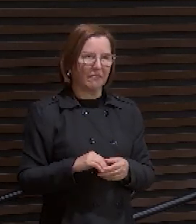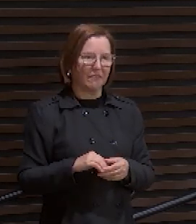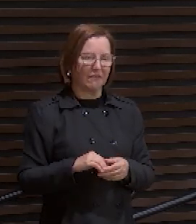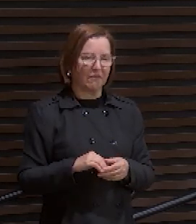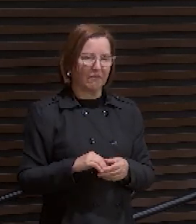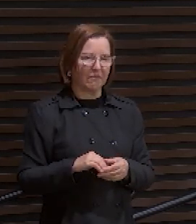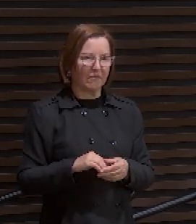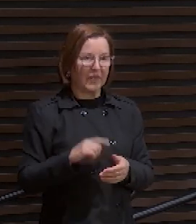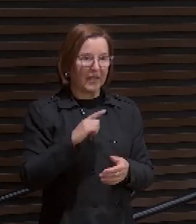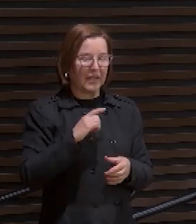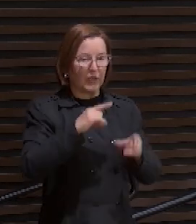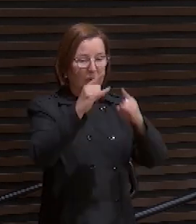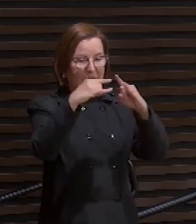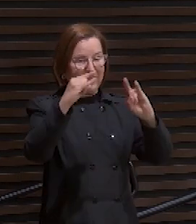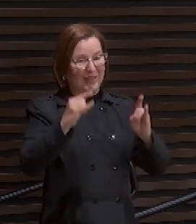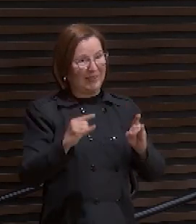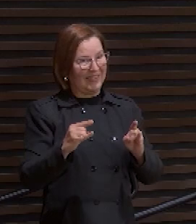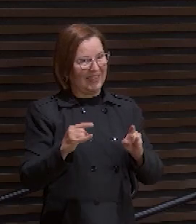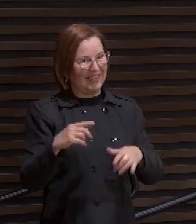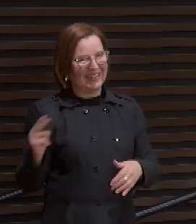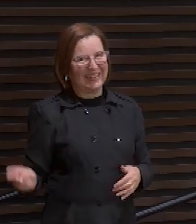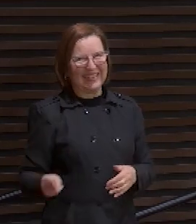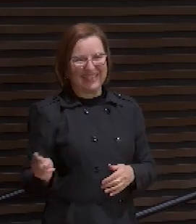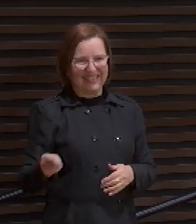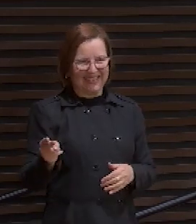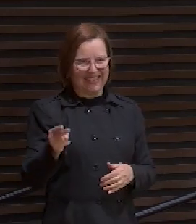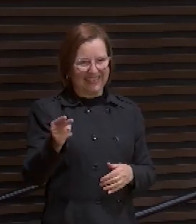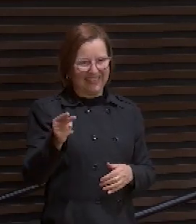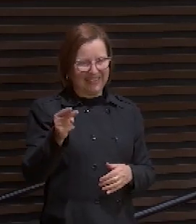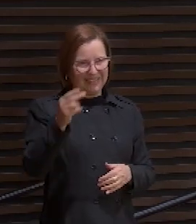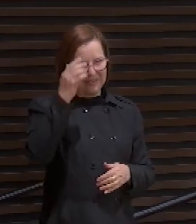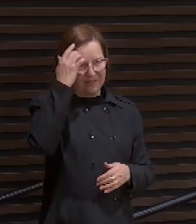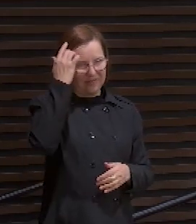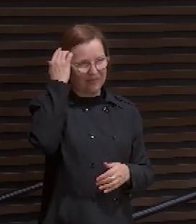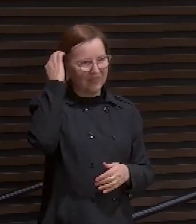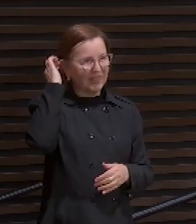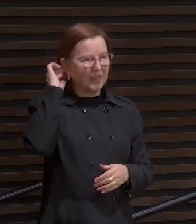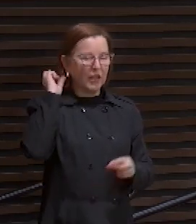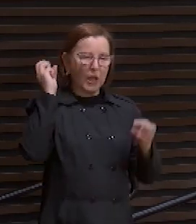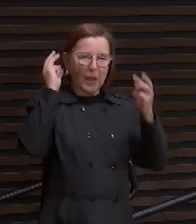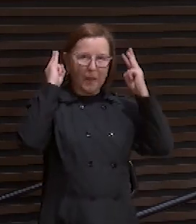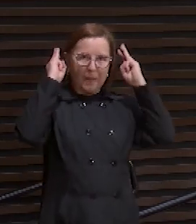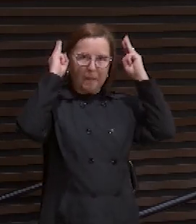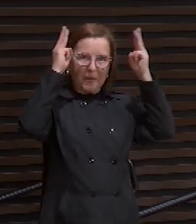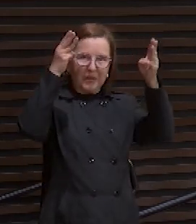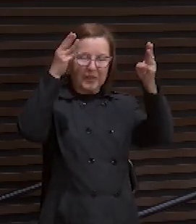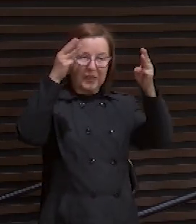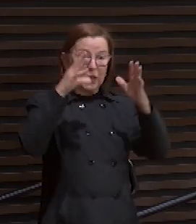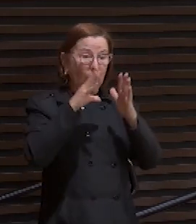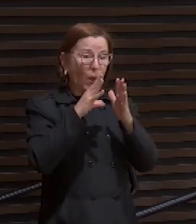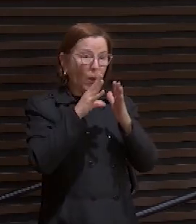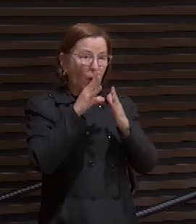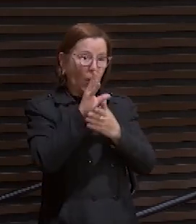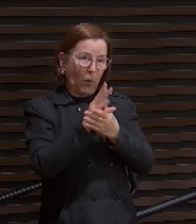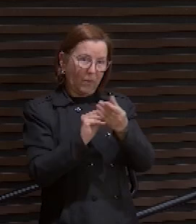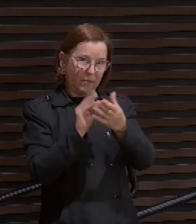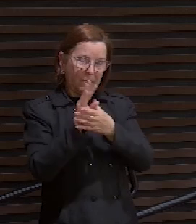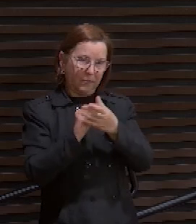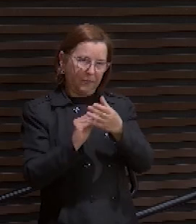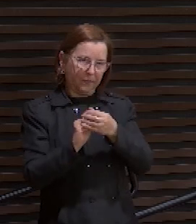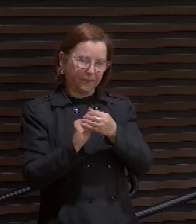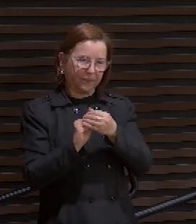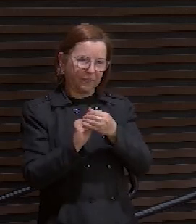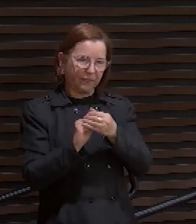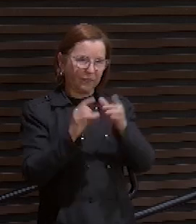Há um tabernáculo eterno, do qual Moisés copiou